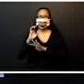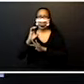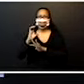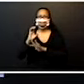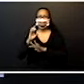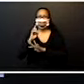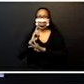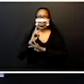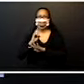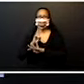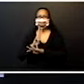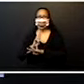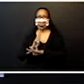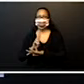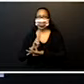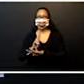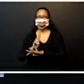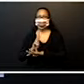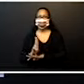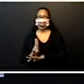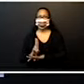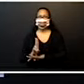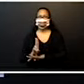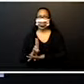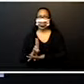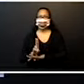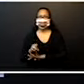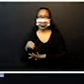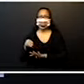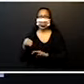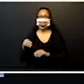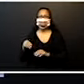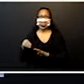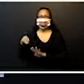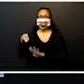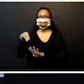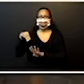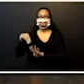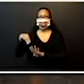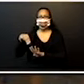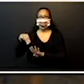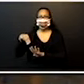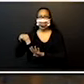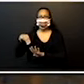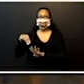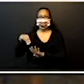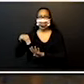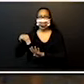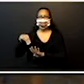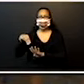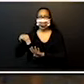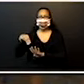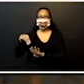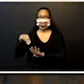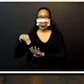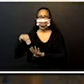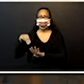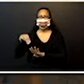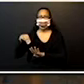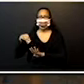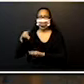dezena e unidade. O milhar. Lembra do milhar, que aqui tem